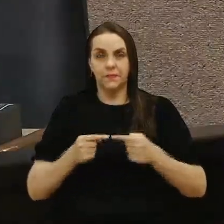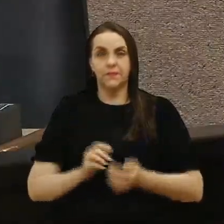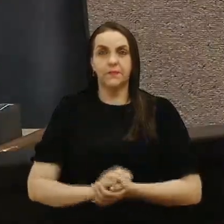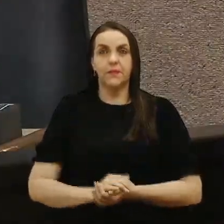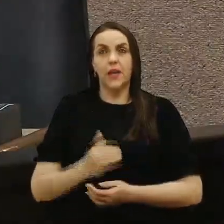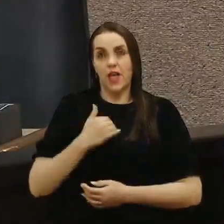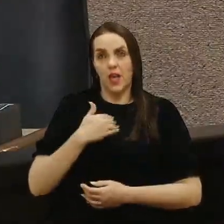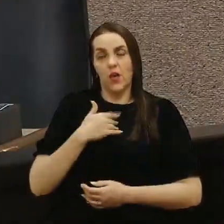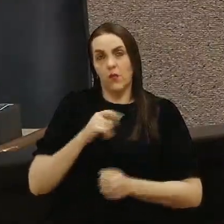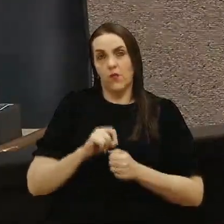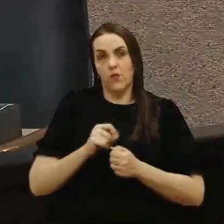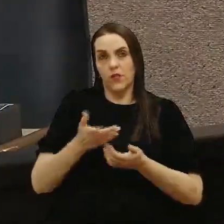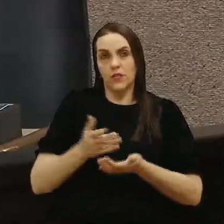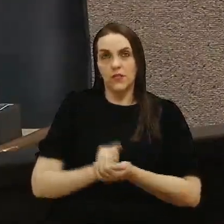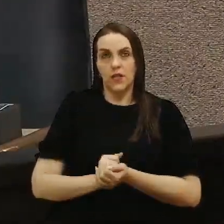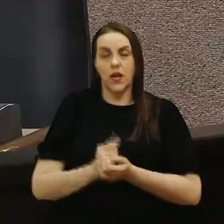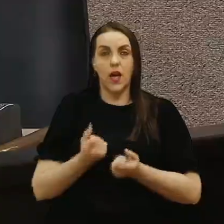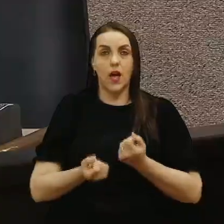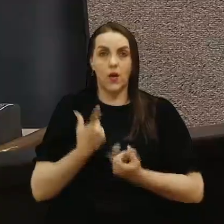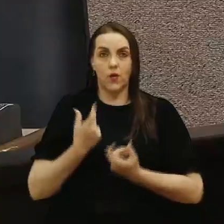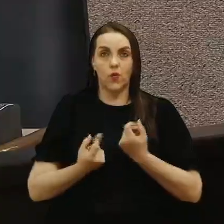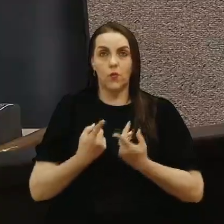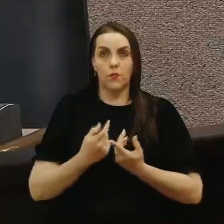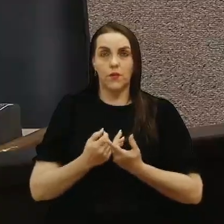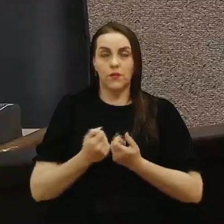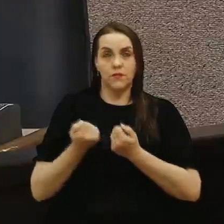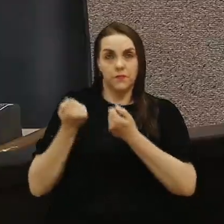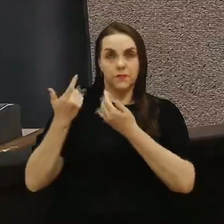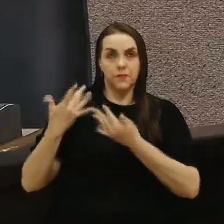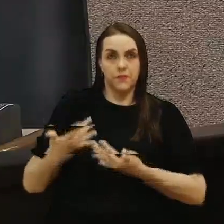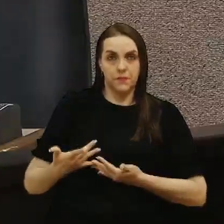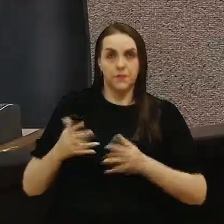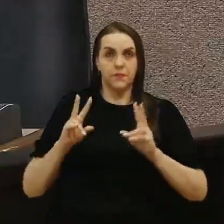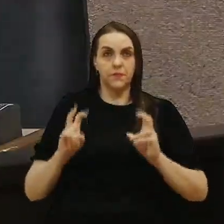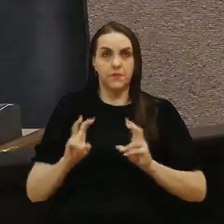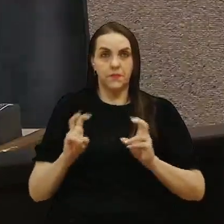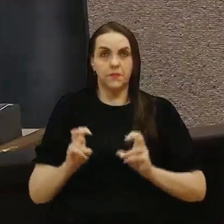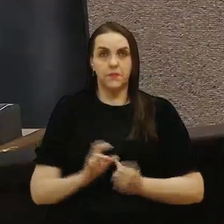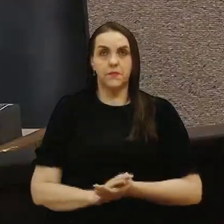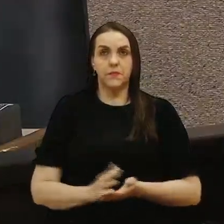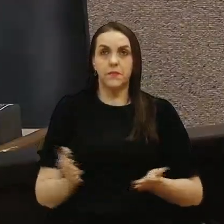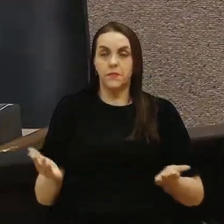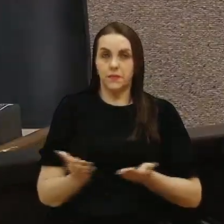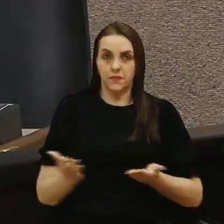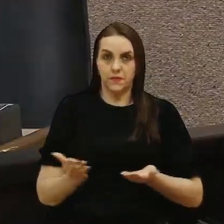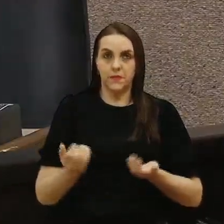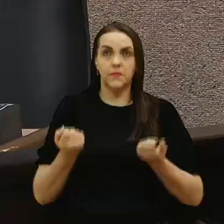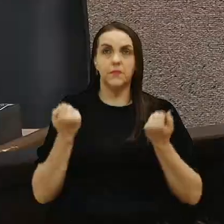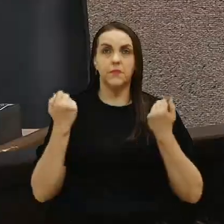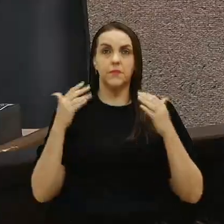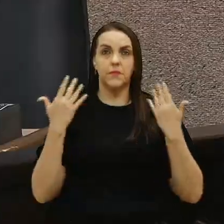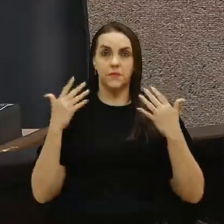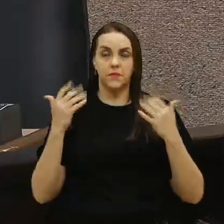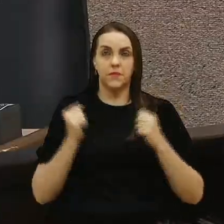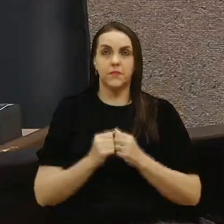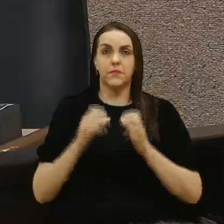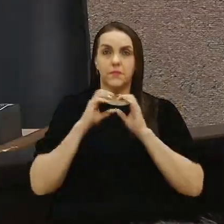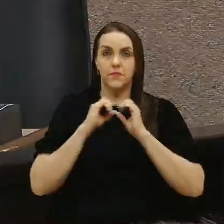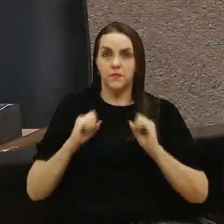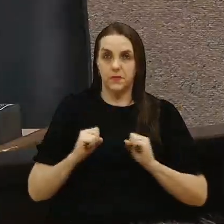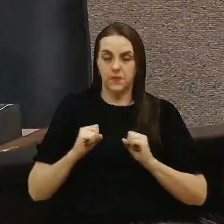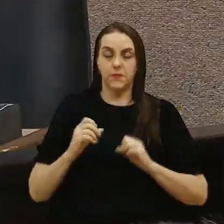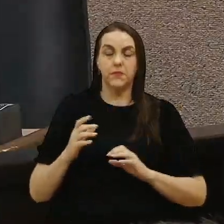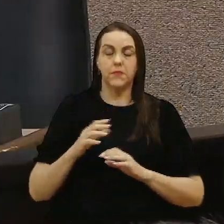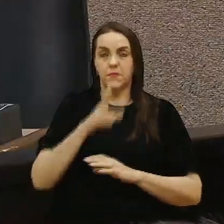vou fazer algumas falas sobre isso. Mas agora eu queria parabenizar, então, a Secretaria Municipal de